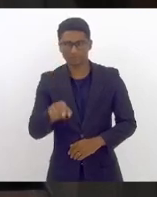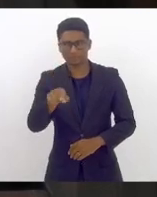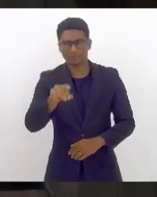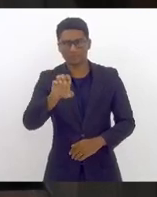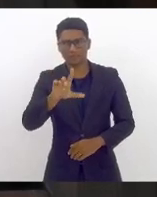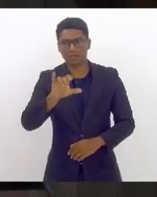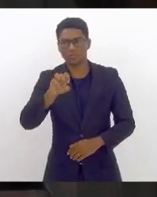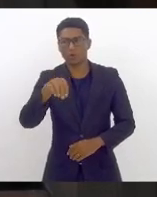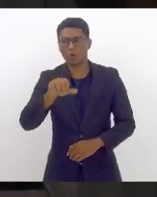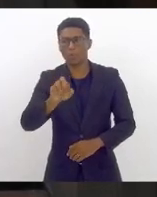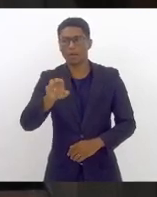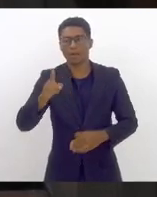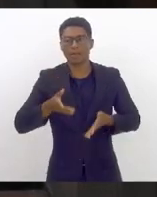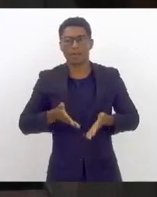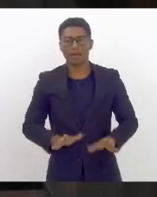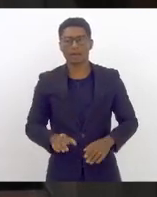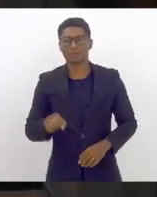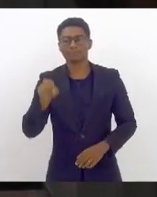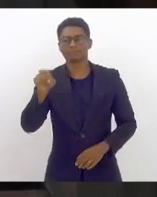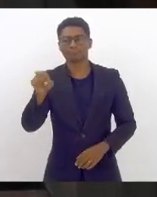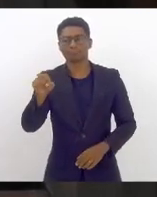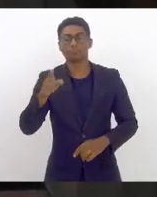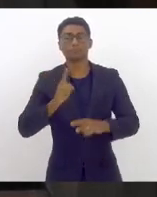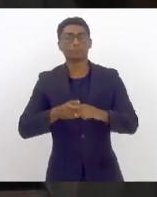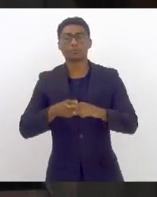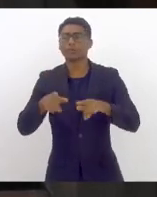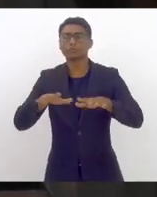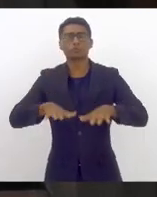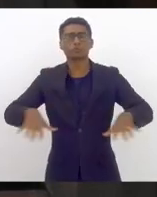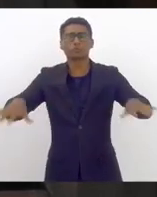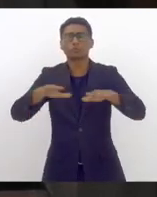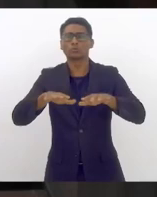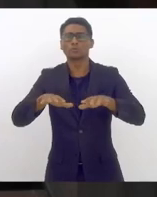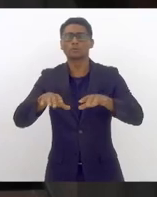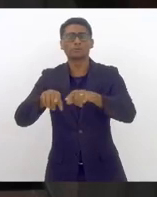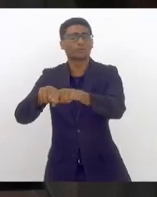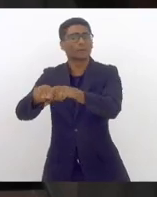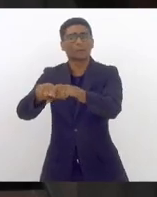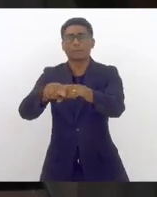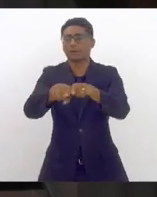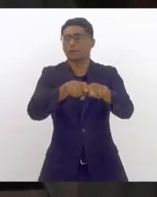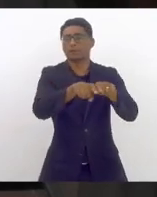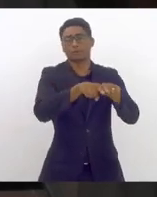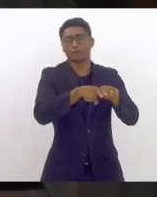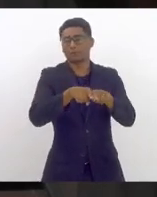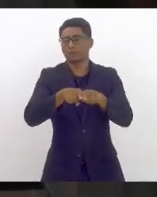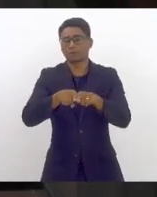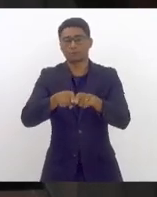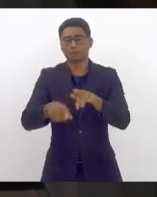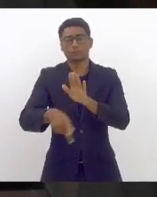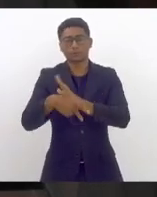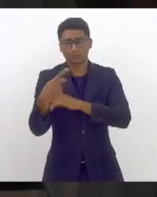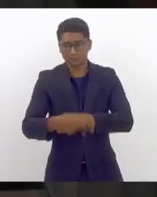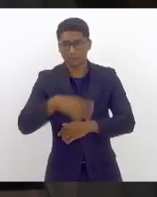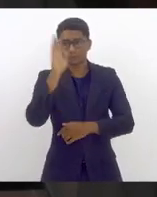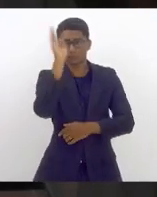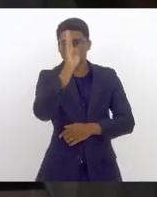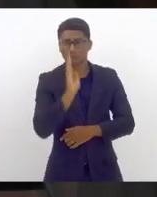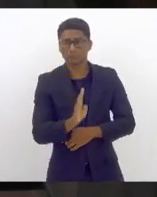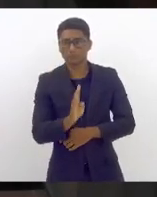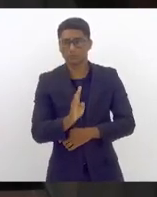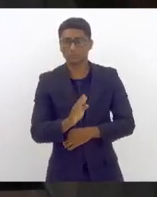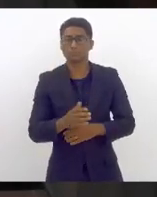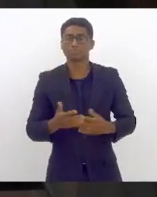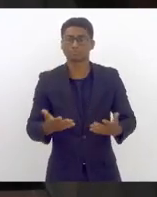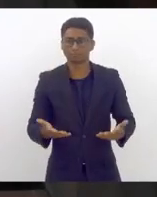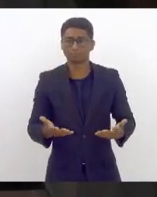originário. Porque somos todos irmãos e cidadãos brasileiros com o mesmo